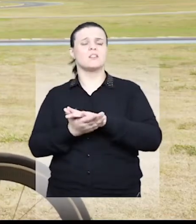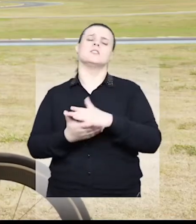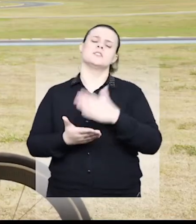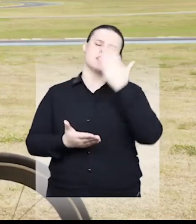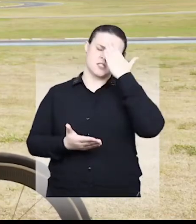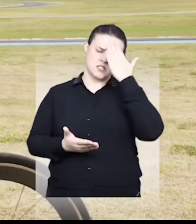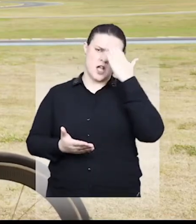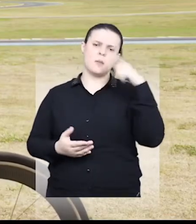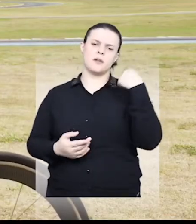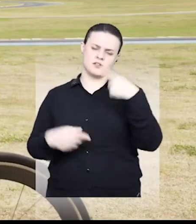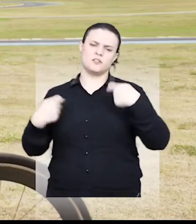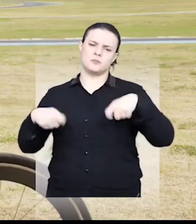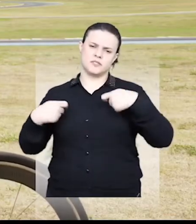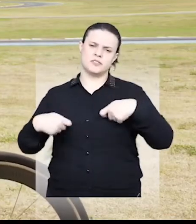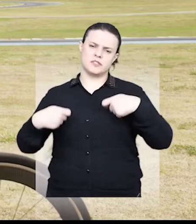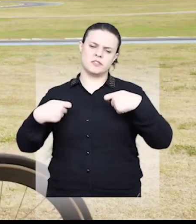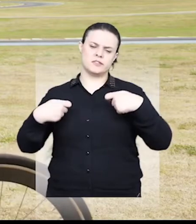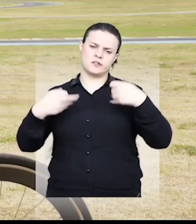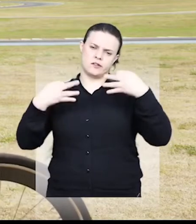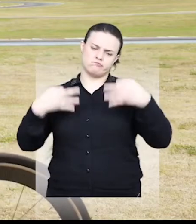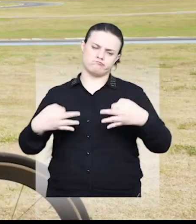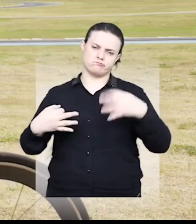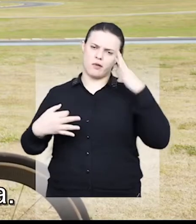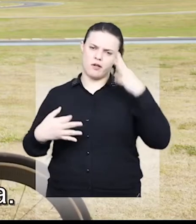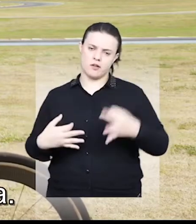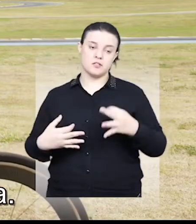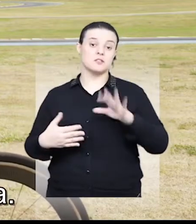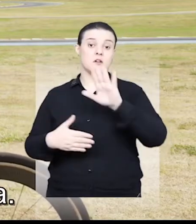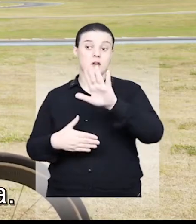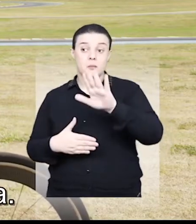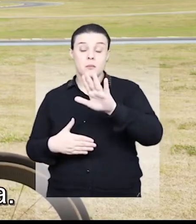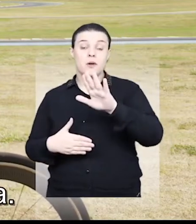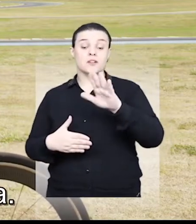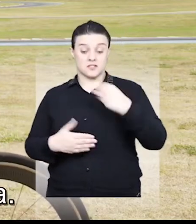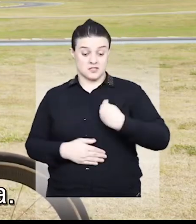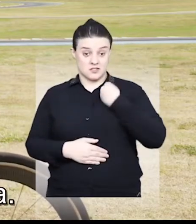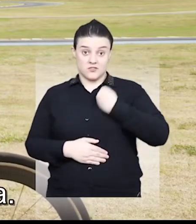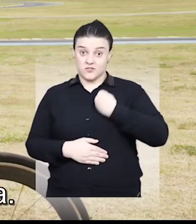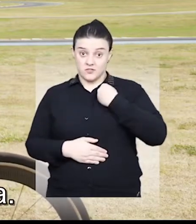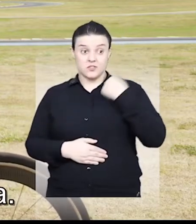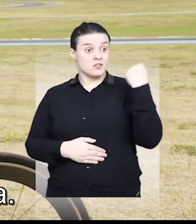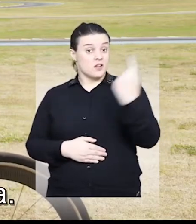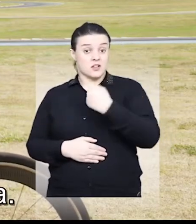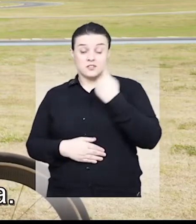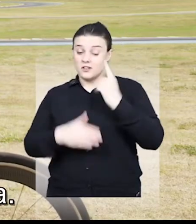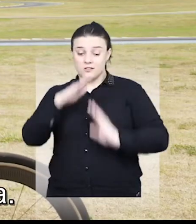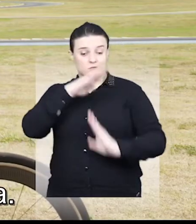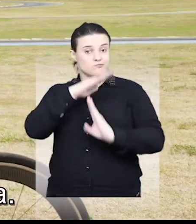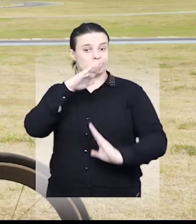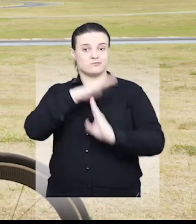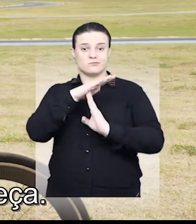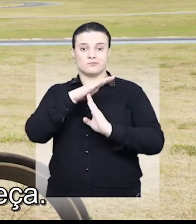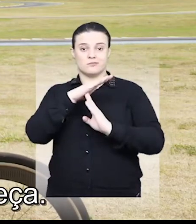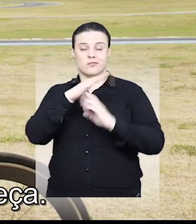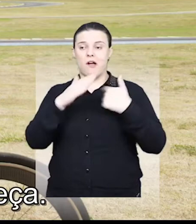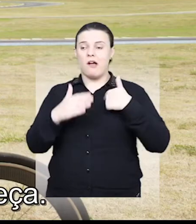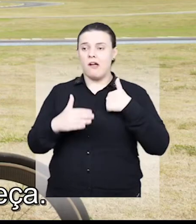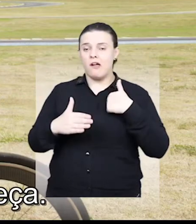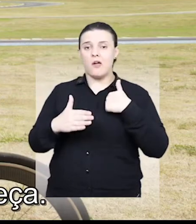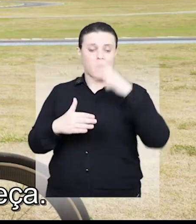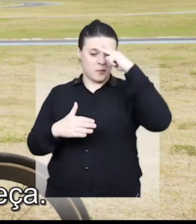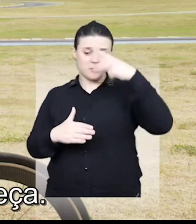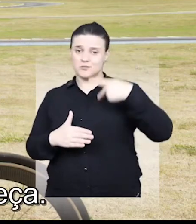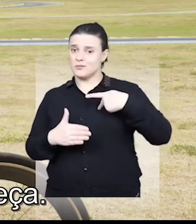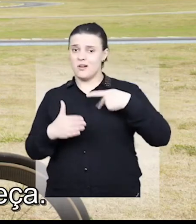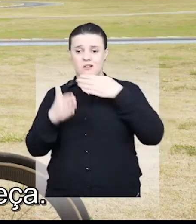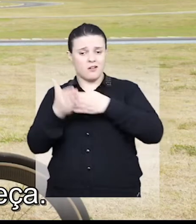Vitor. Lógico que a gente tem que ser coerente e não pode viajar, mas na vida, a gente que se limita. A maior